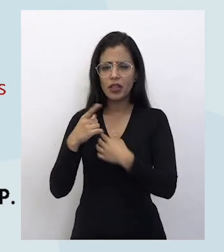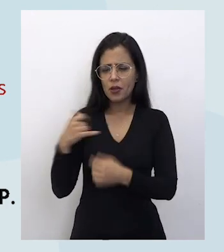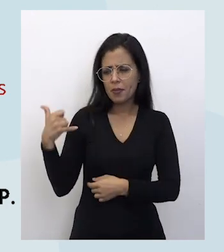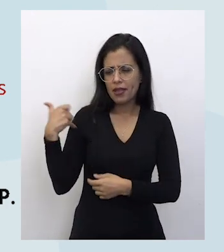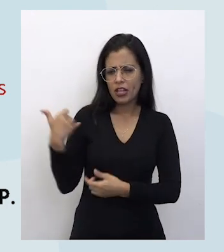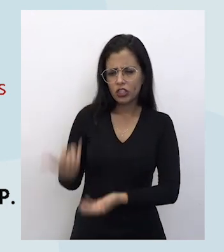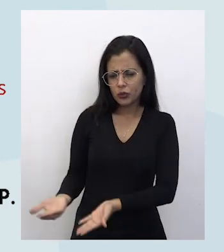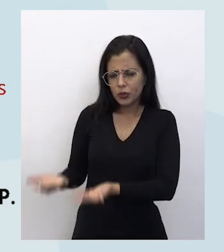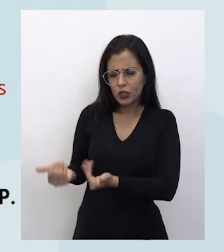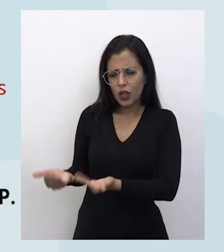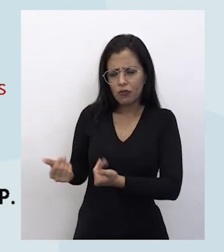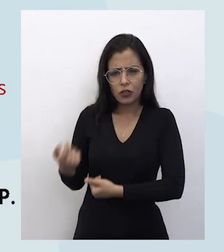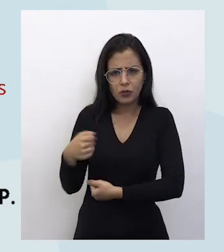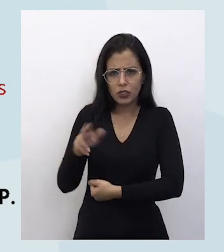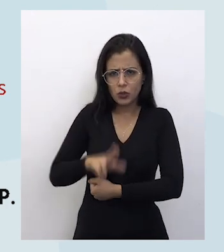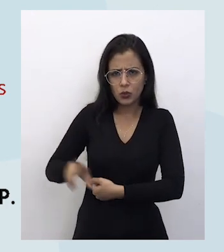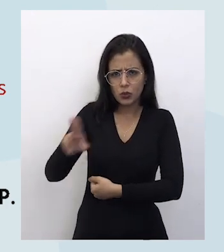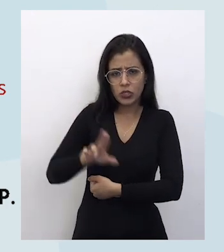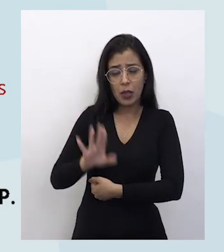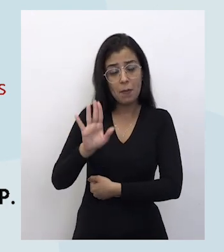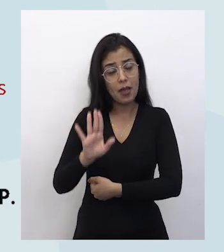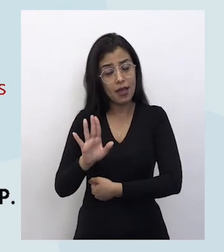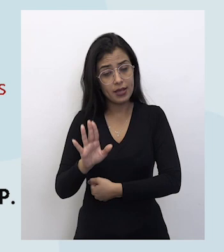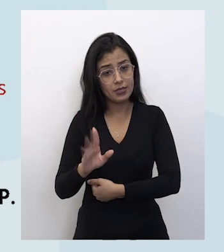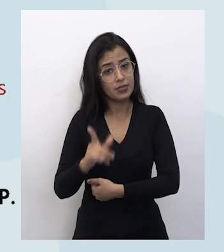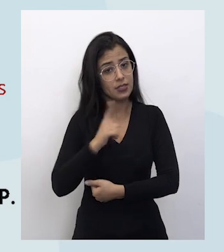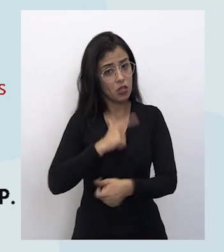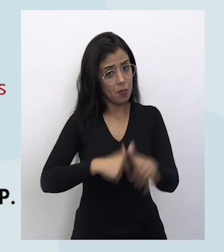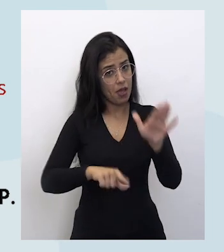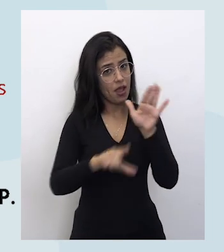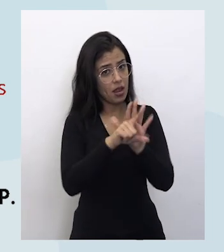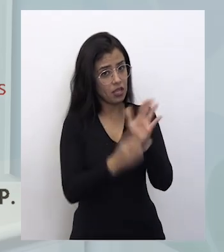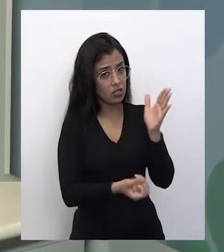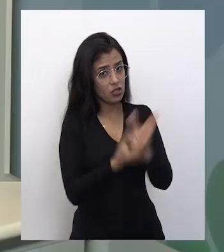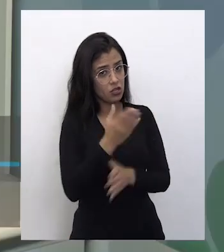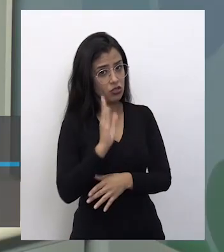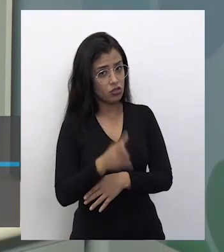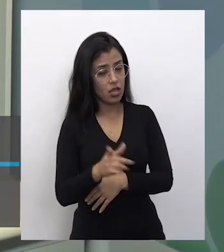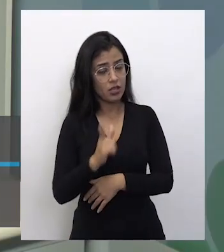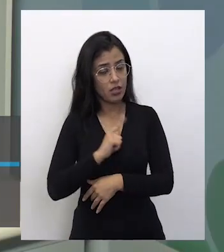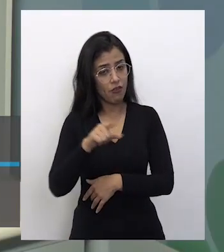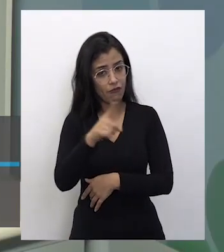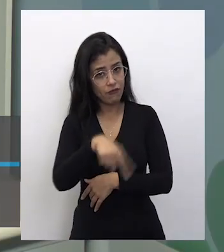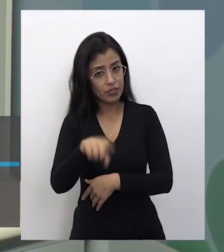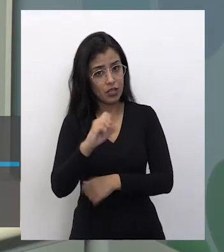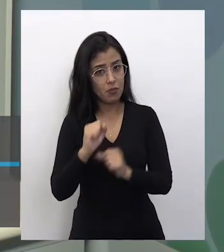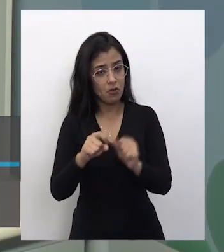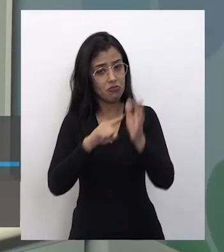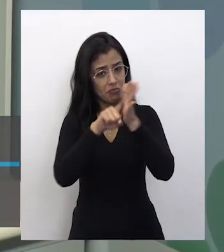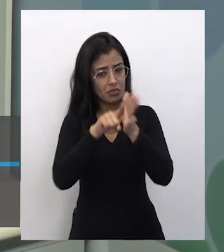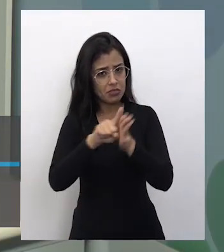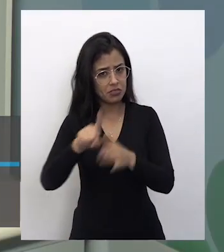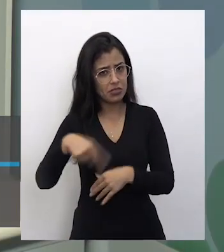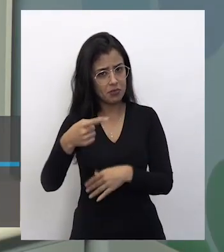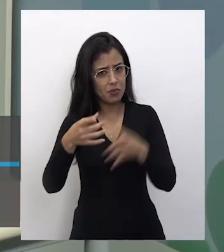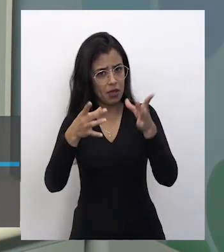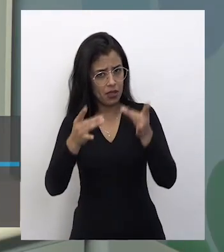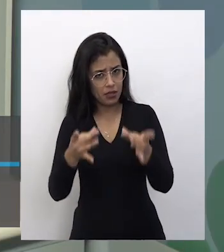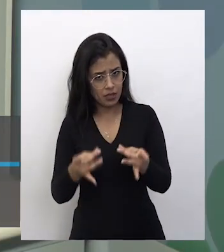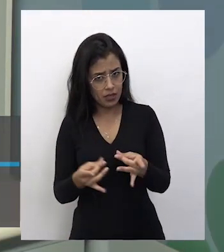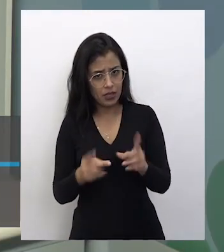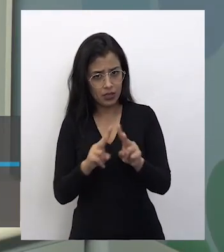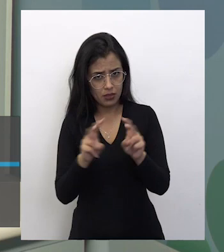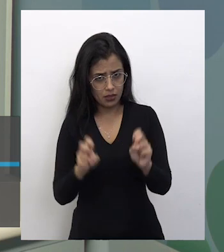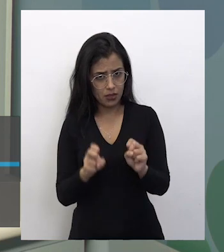uma exceção e tem já uma lei sobre isso, tudo bem? Aí o professor, vocês podem estar pesquisando com detalhes sobre